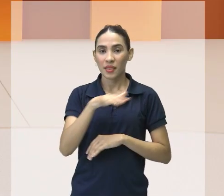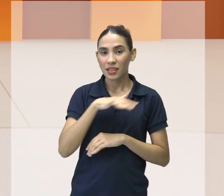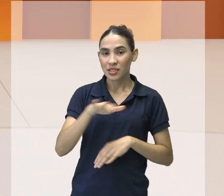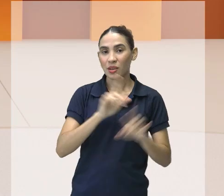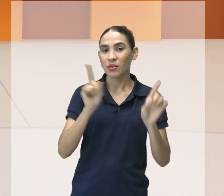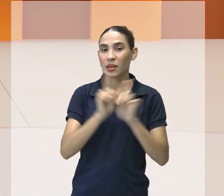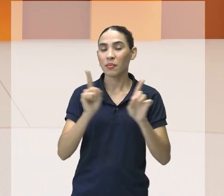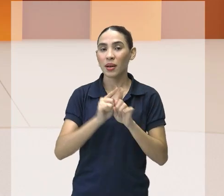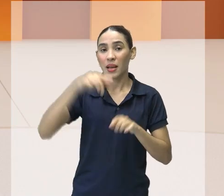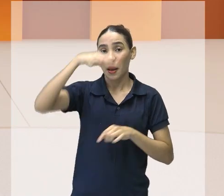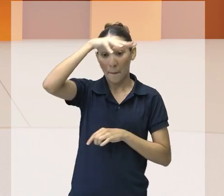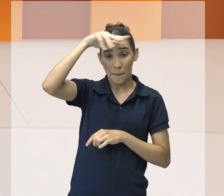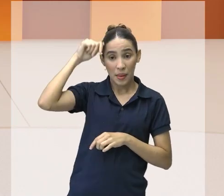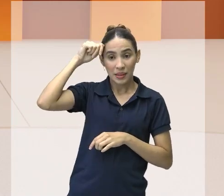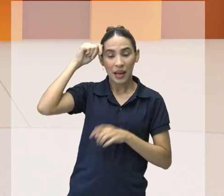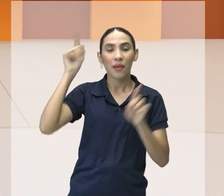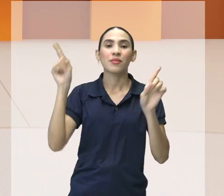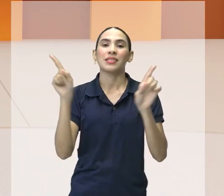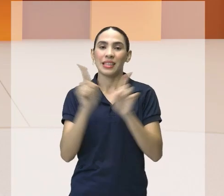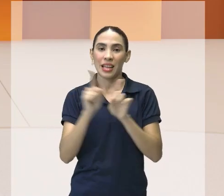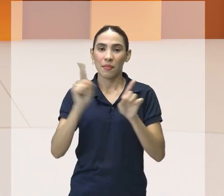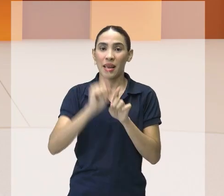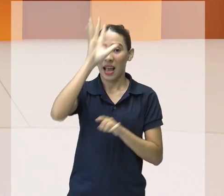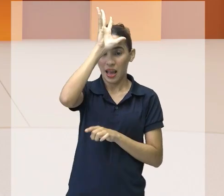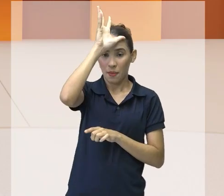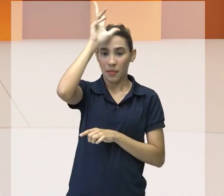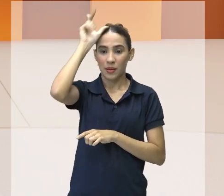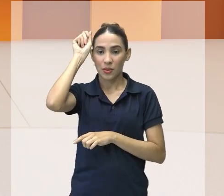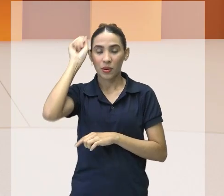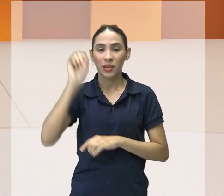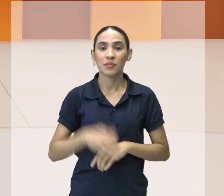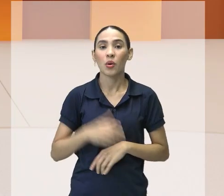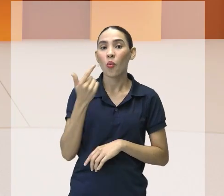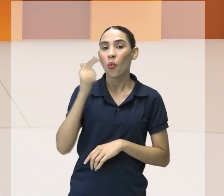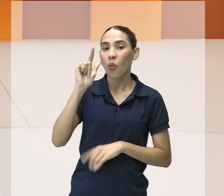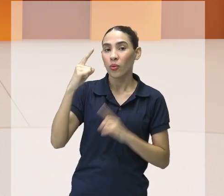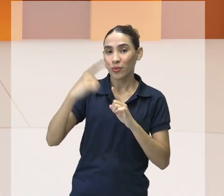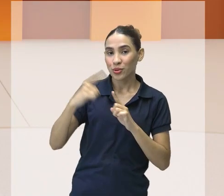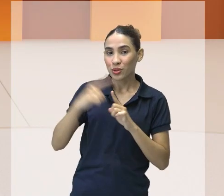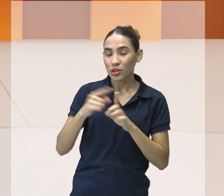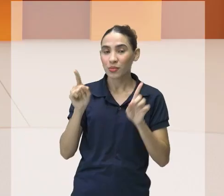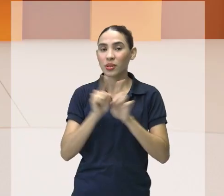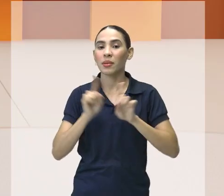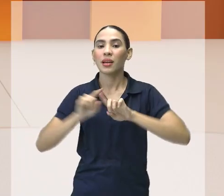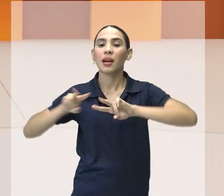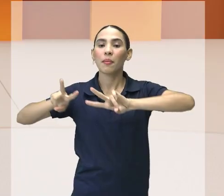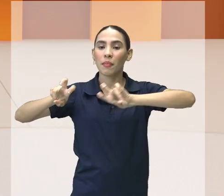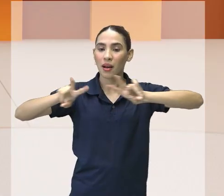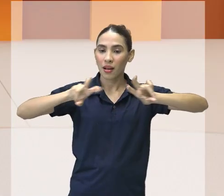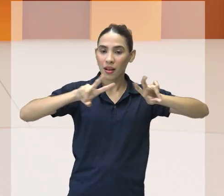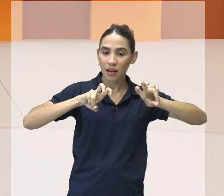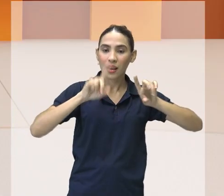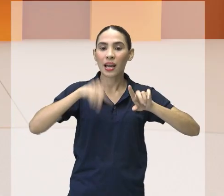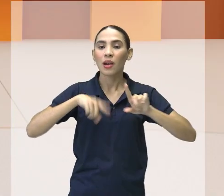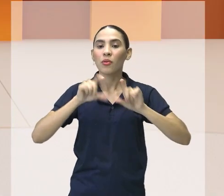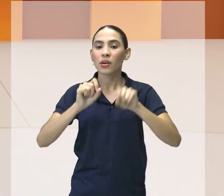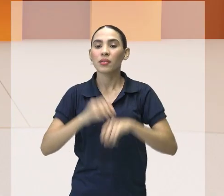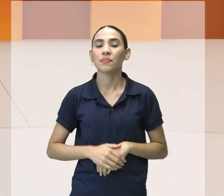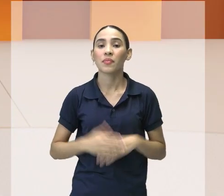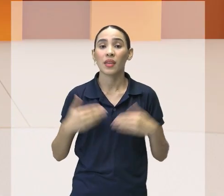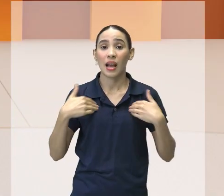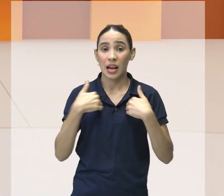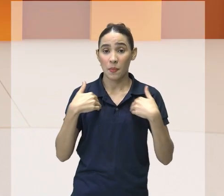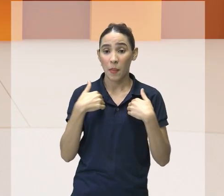região manauara e amazonense. O outro tipo de extrativismo é o